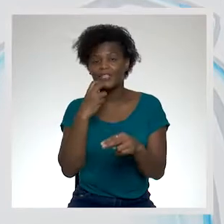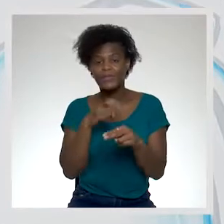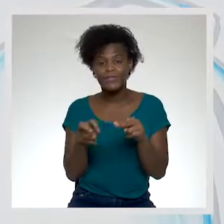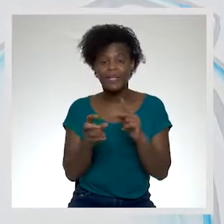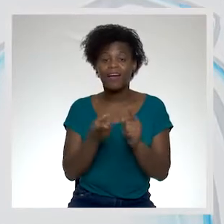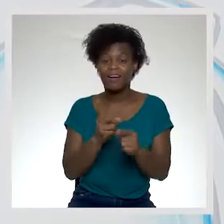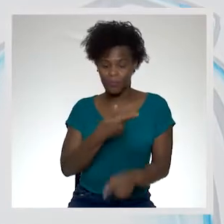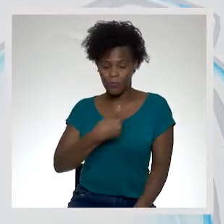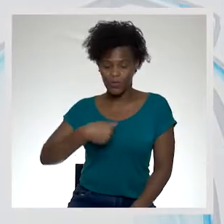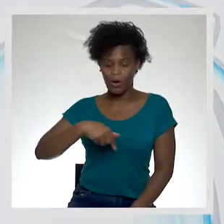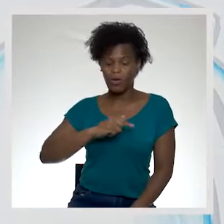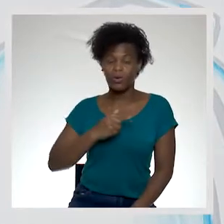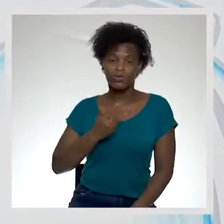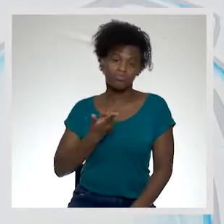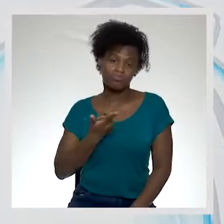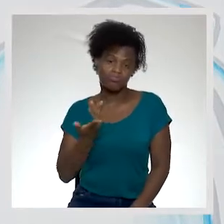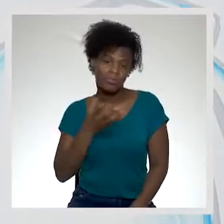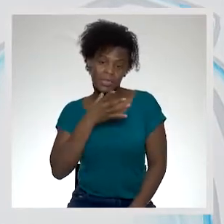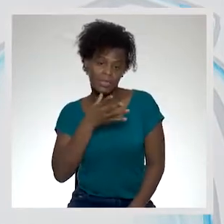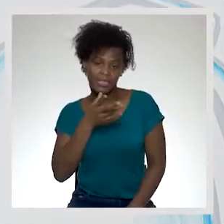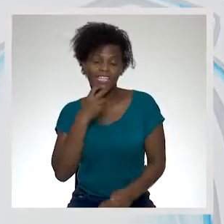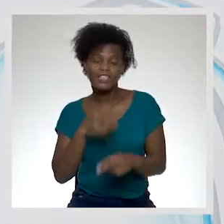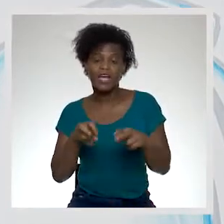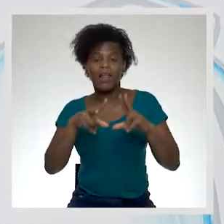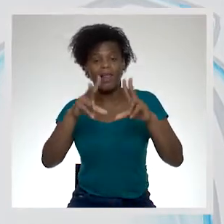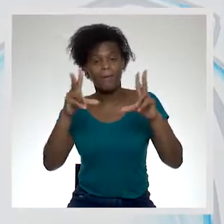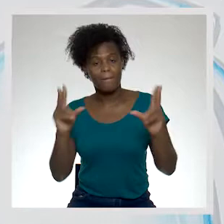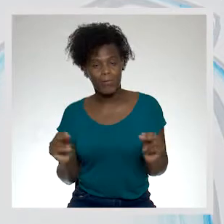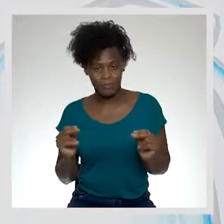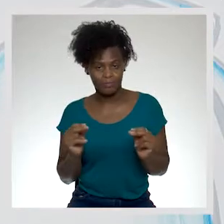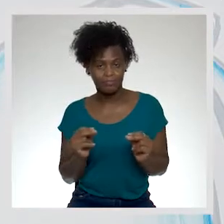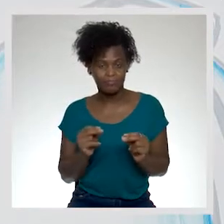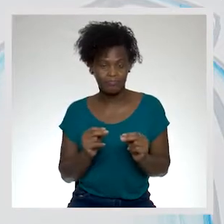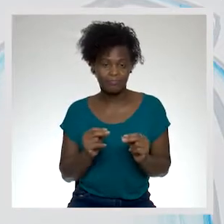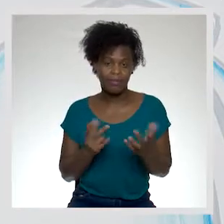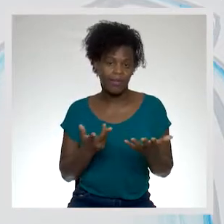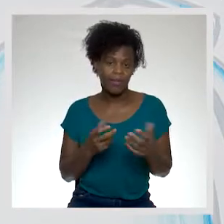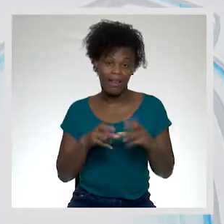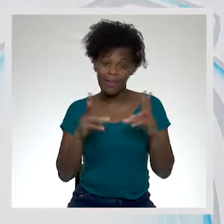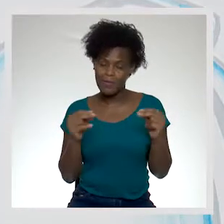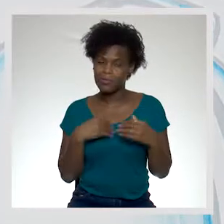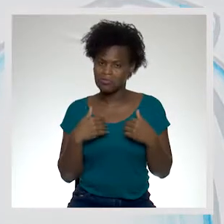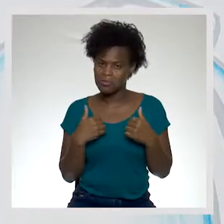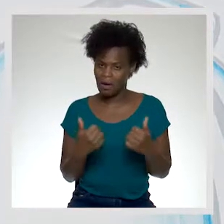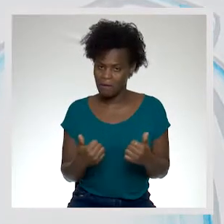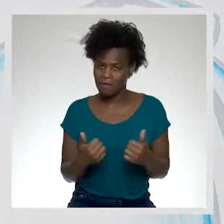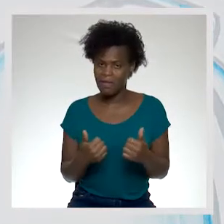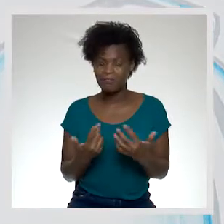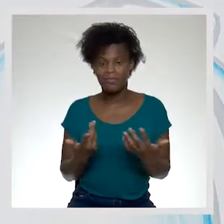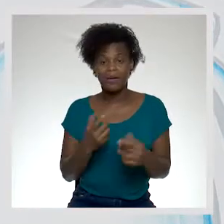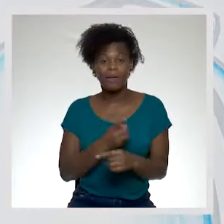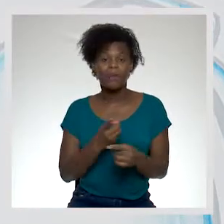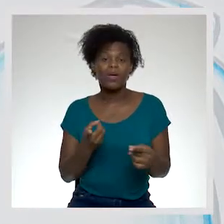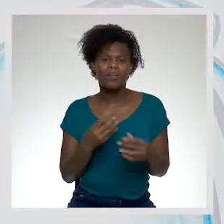energias que nós os consideramos como energia limpa. É limpa, é saudável. Por